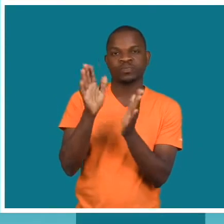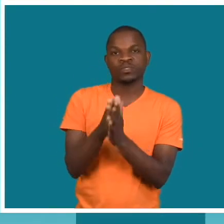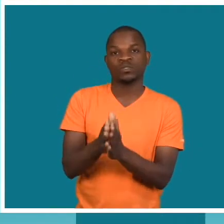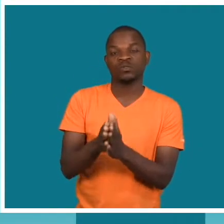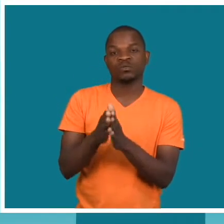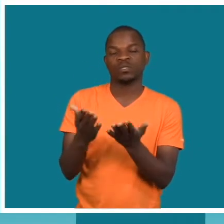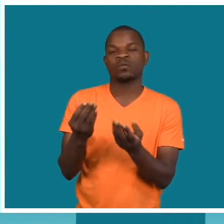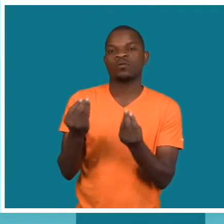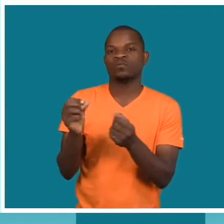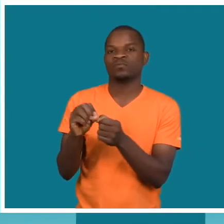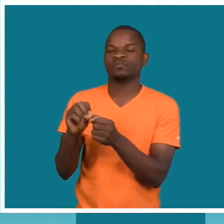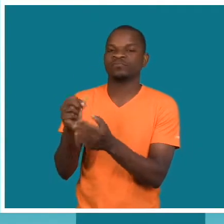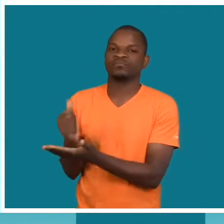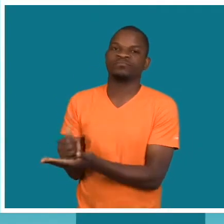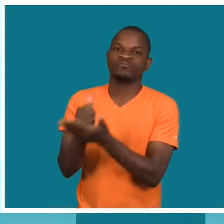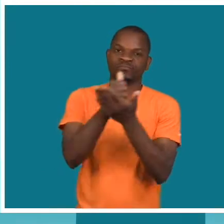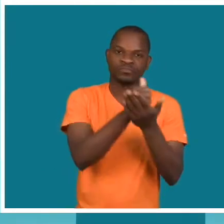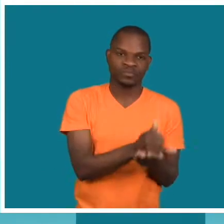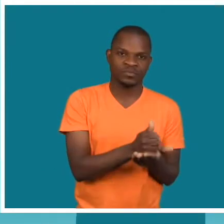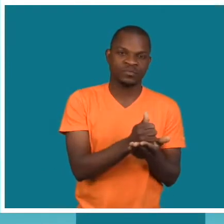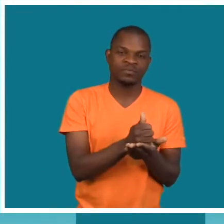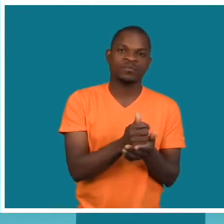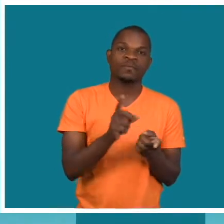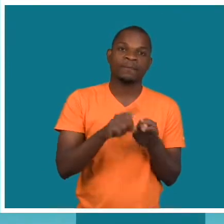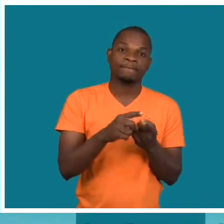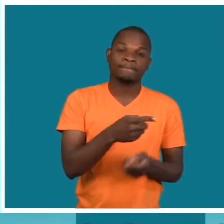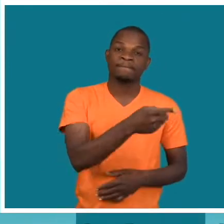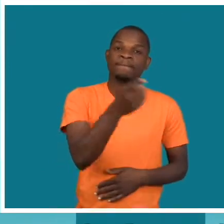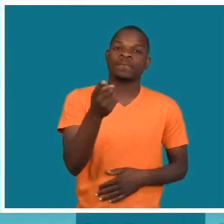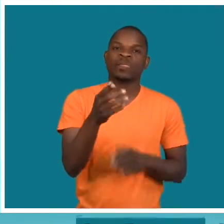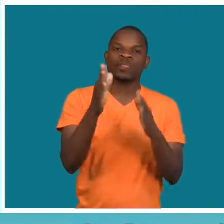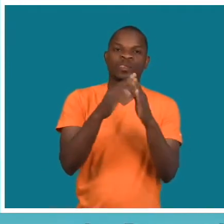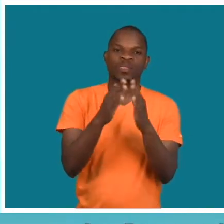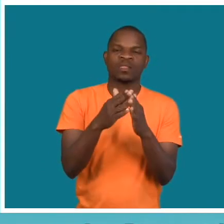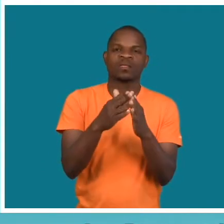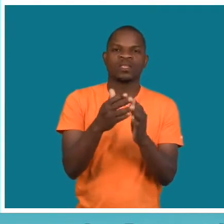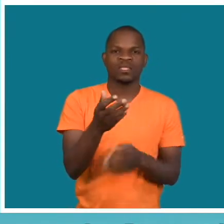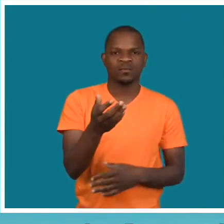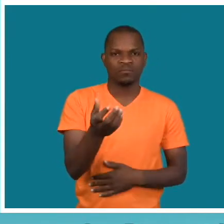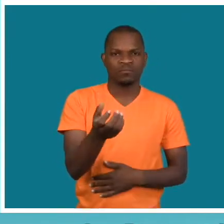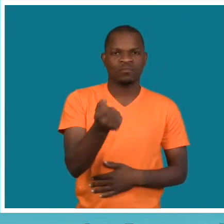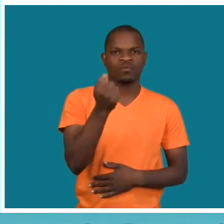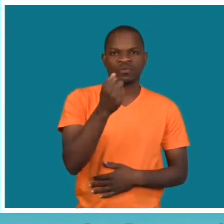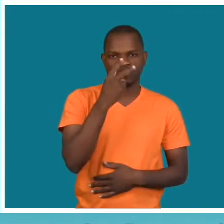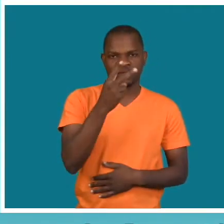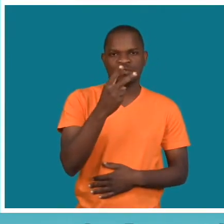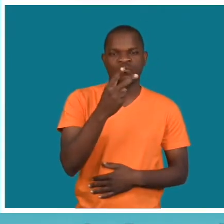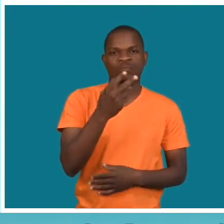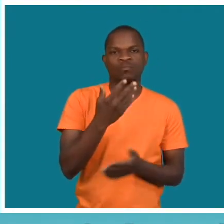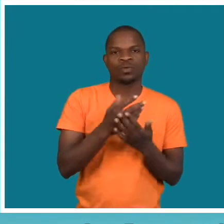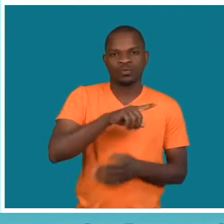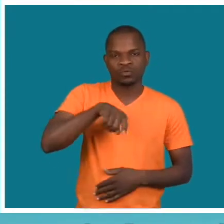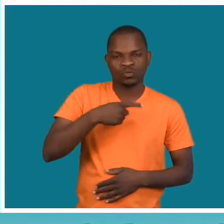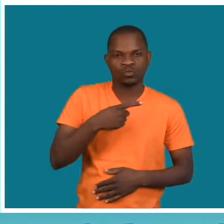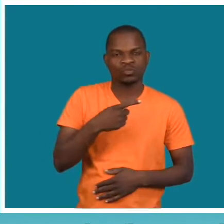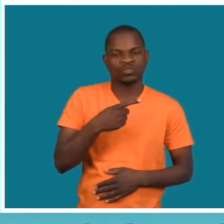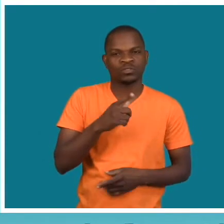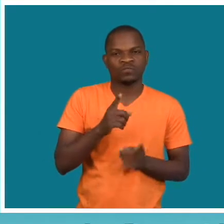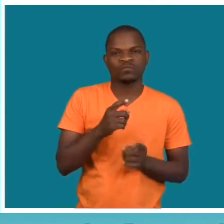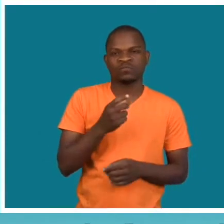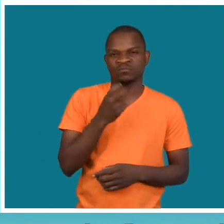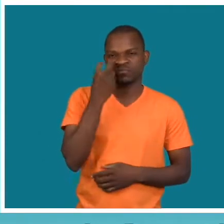nenhum valor para poder ajudar. Acredito que o amigo telespectador vai acompanhar atentamente, nós